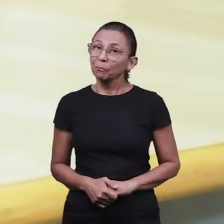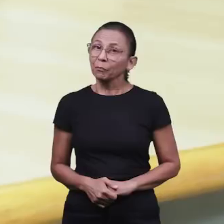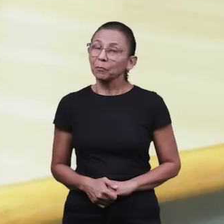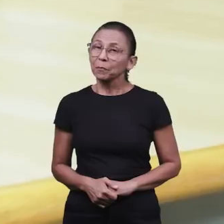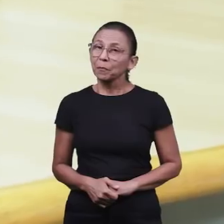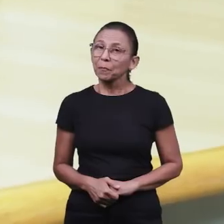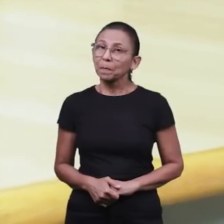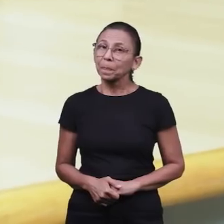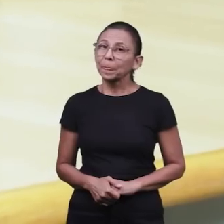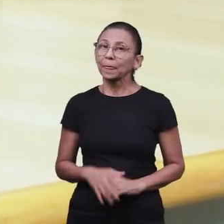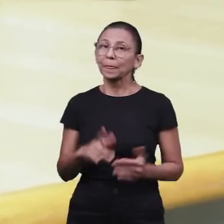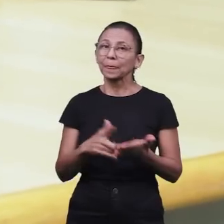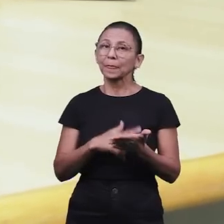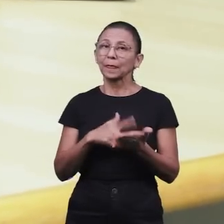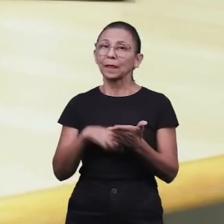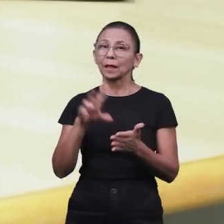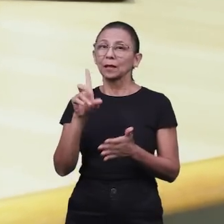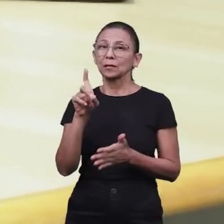ouro.